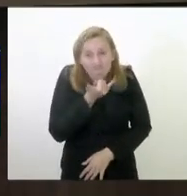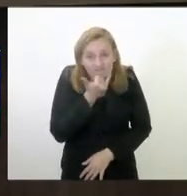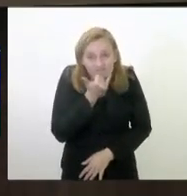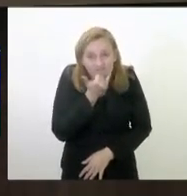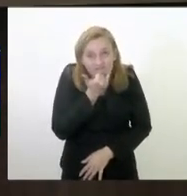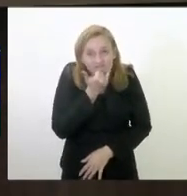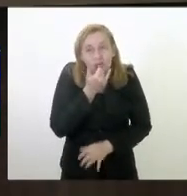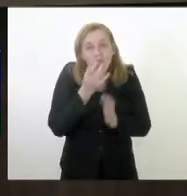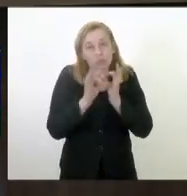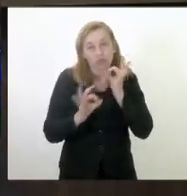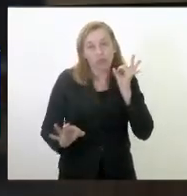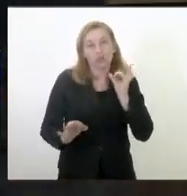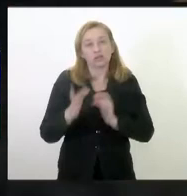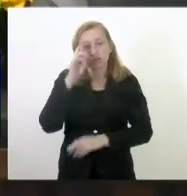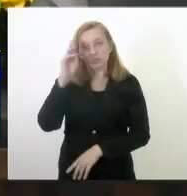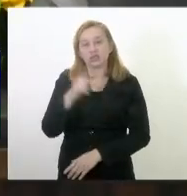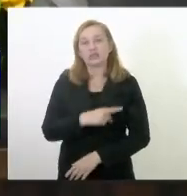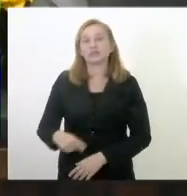por ter me alongado, presidente.